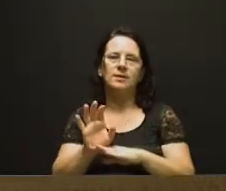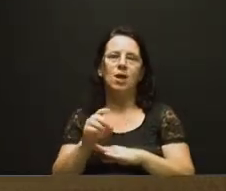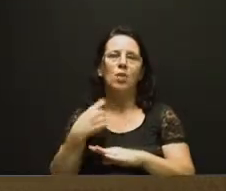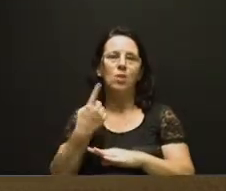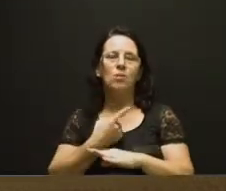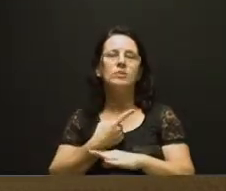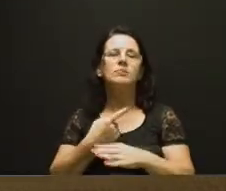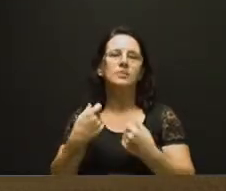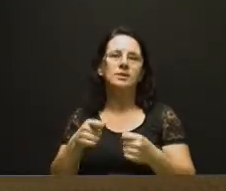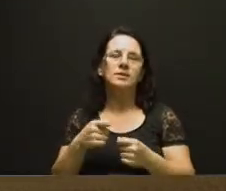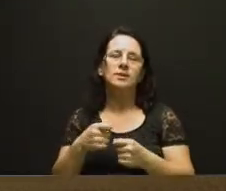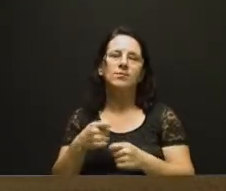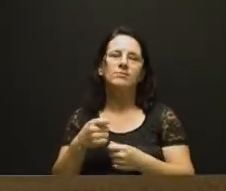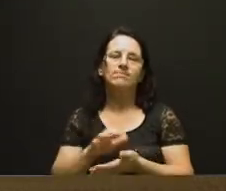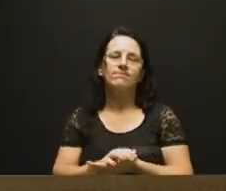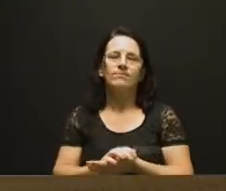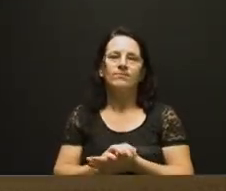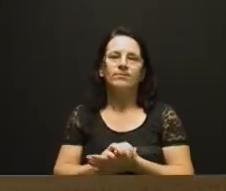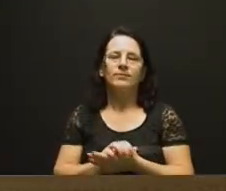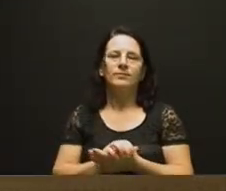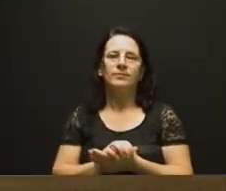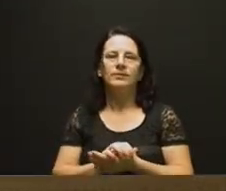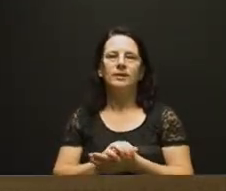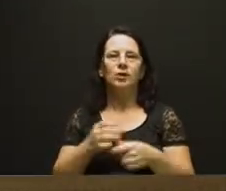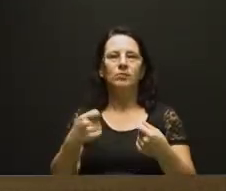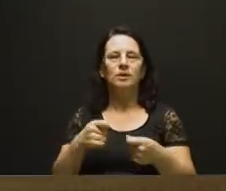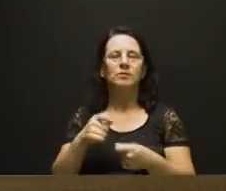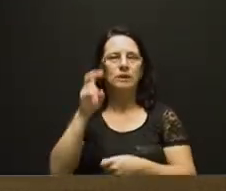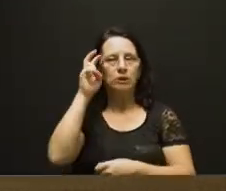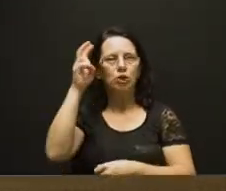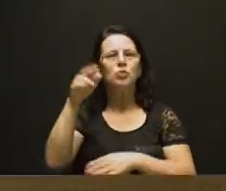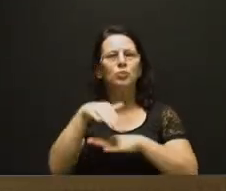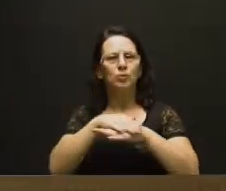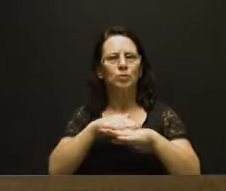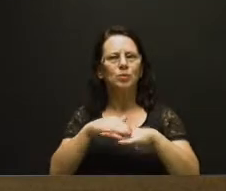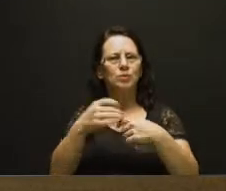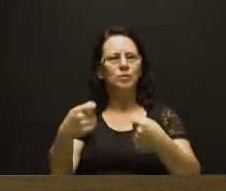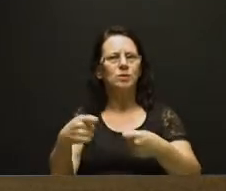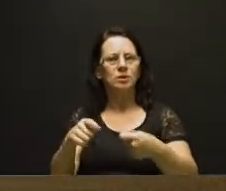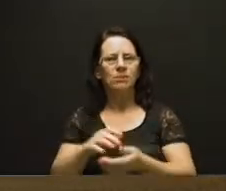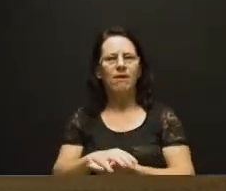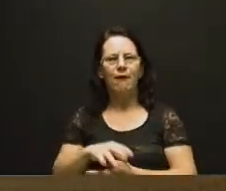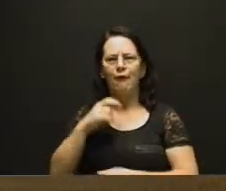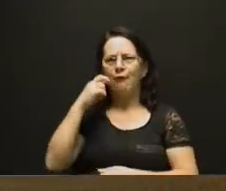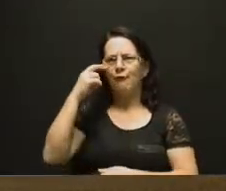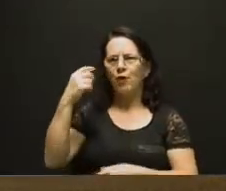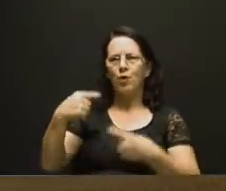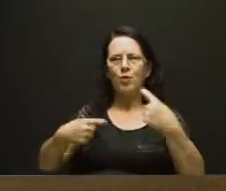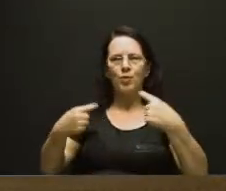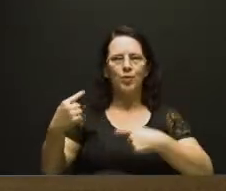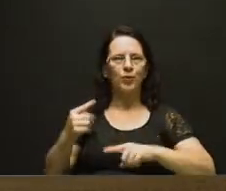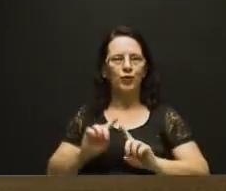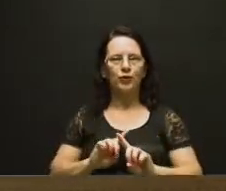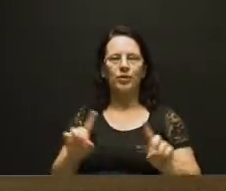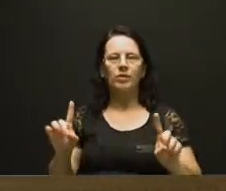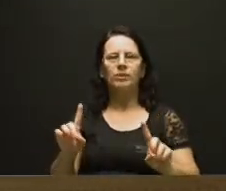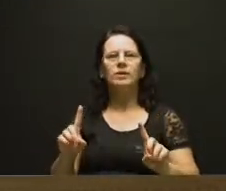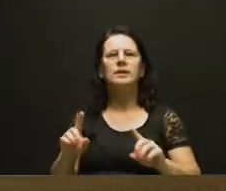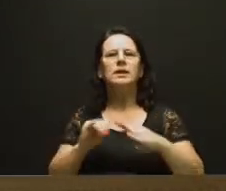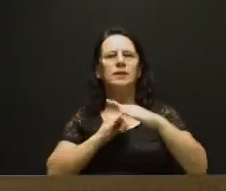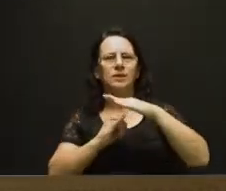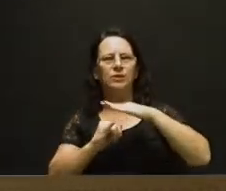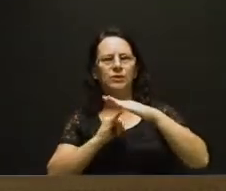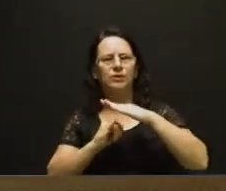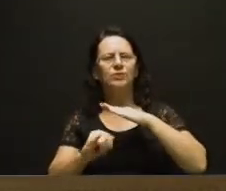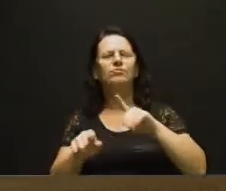os não dá para incluir excluindo eu não tenho vergonha de ser político mas tem consciência plena que a instituição que mais